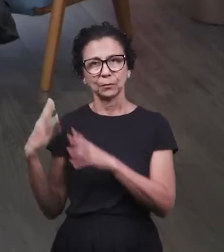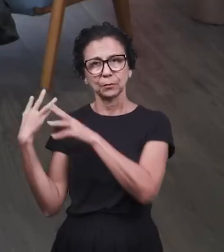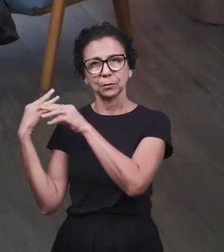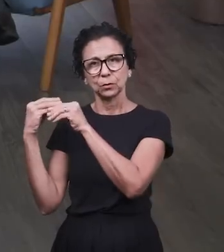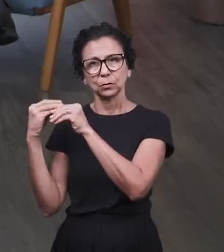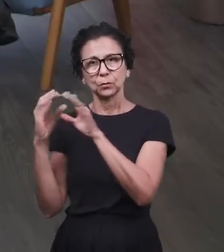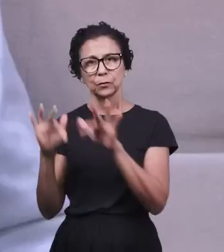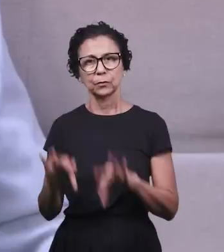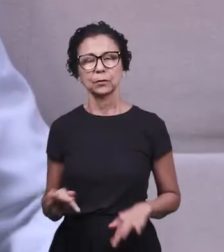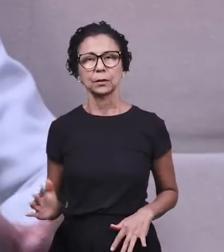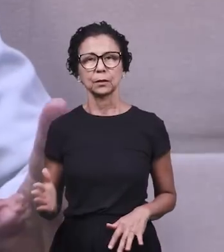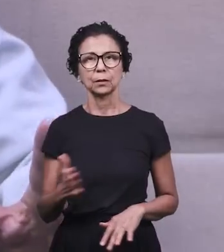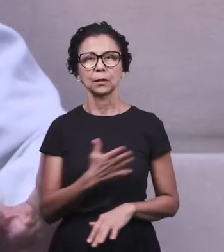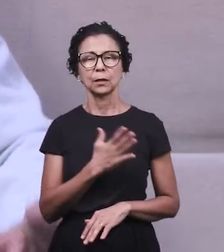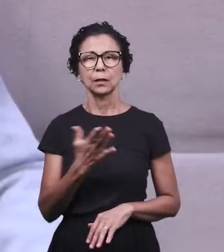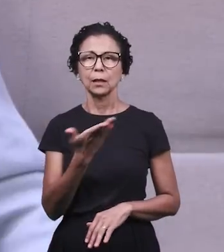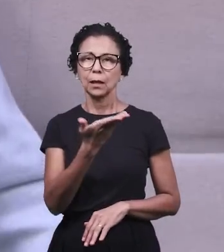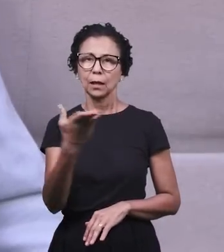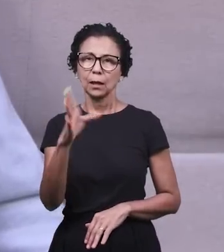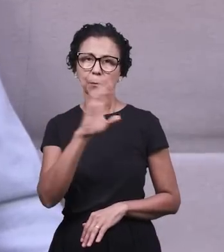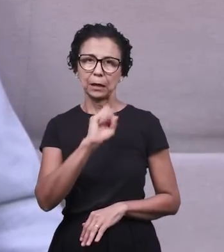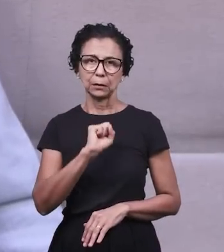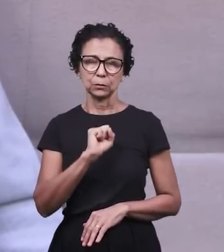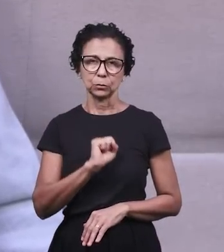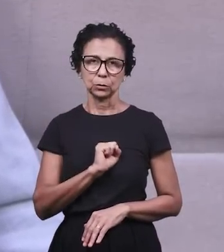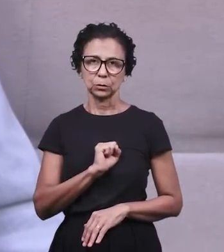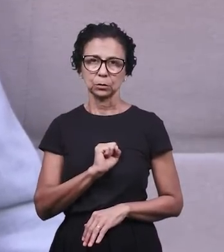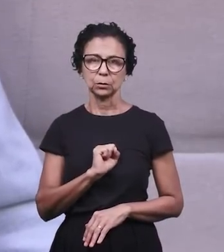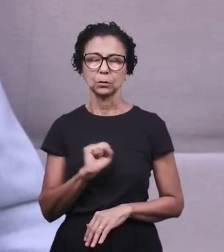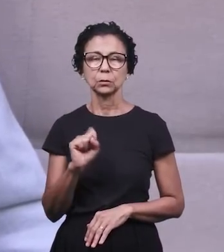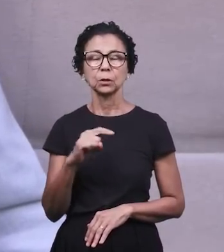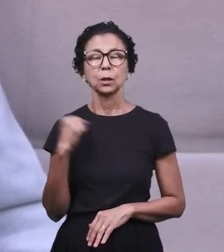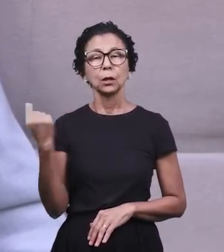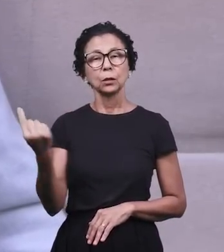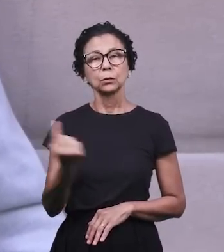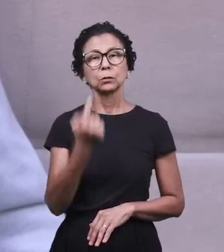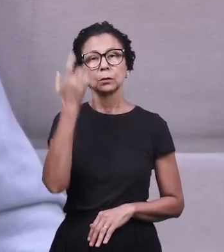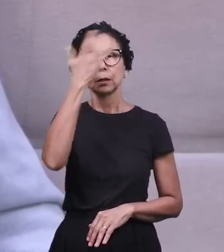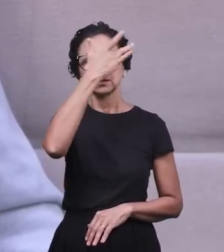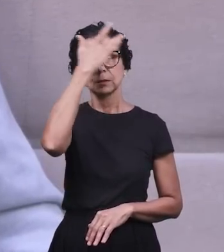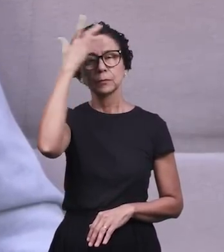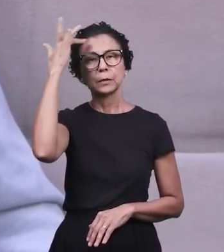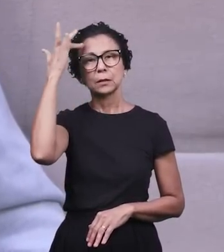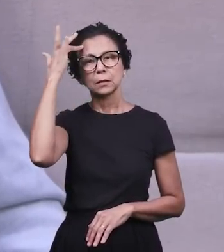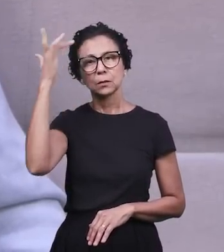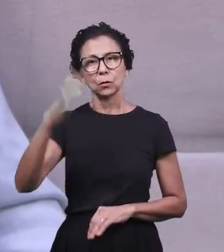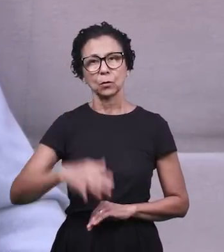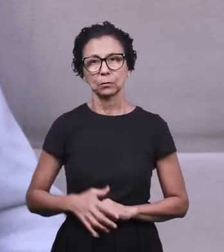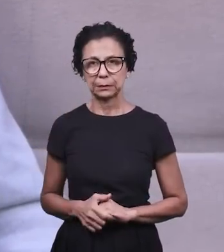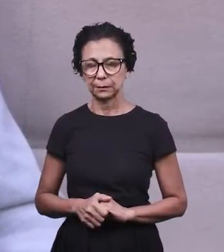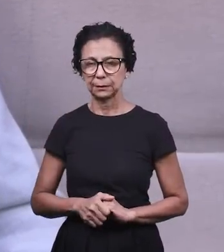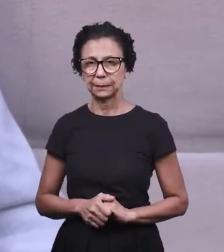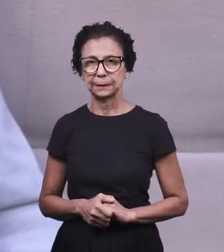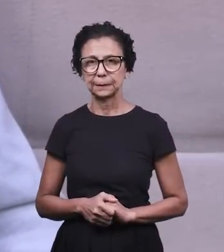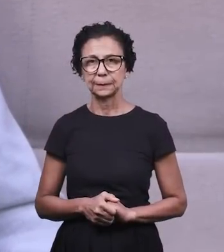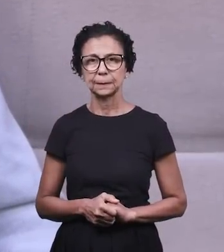final. Amados, todos aqueles que têm de